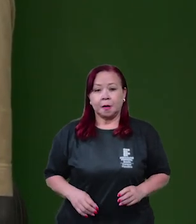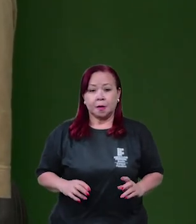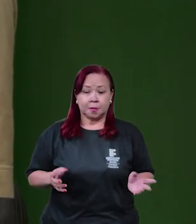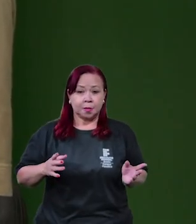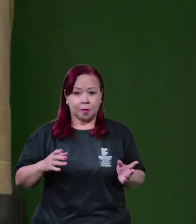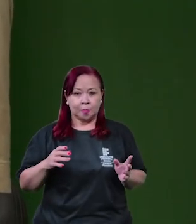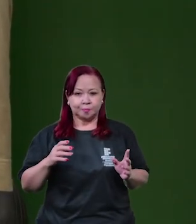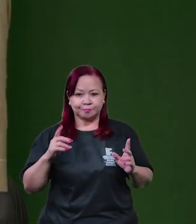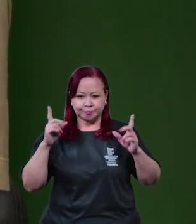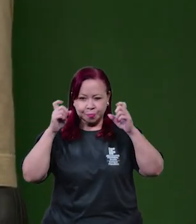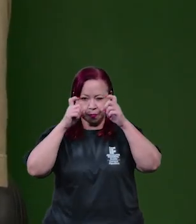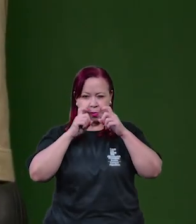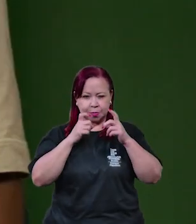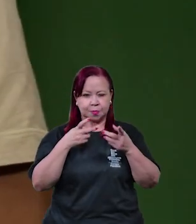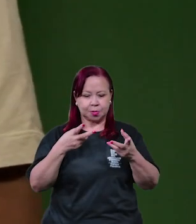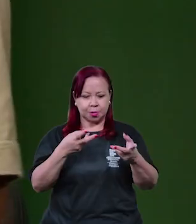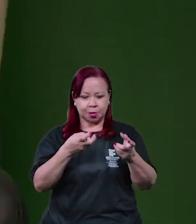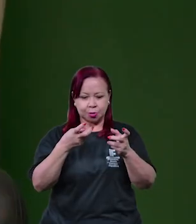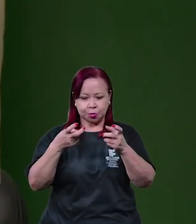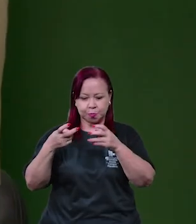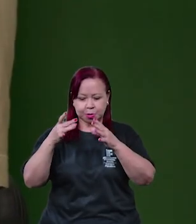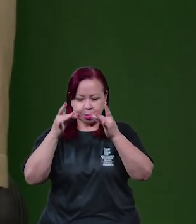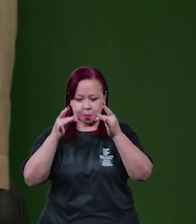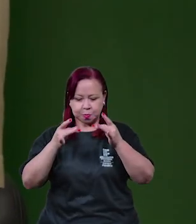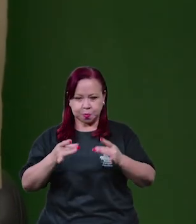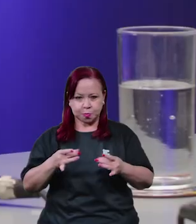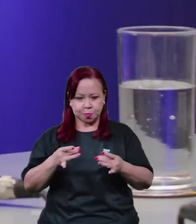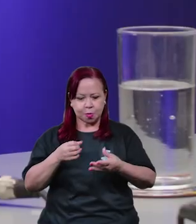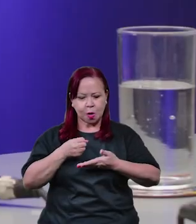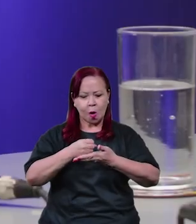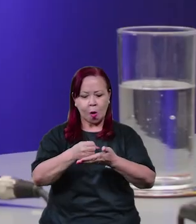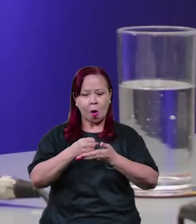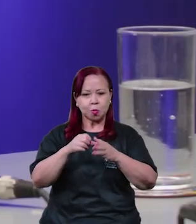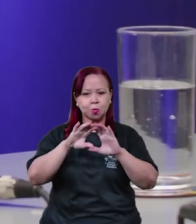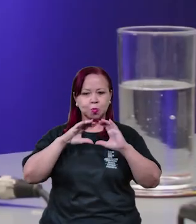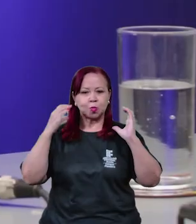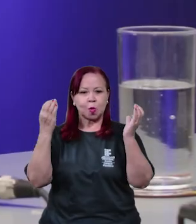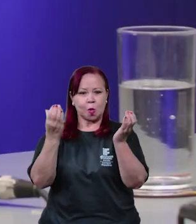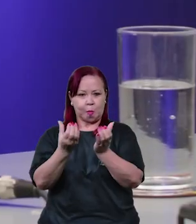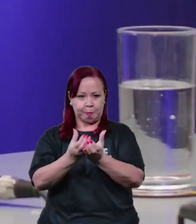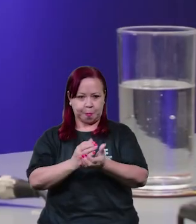muito minuciosamente, assim, É, as ajudando a falas. nossa Aham, comunidade, né? sim.